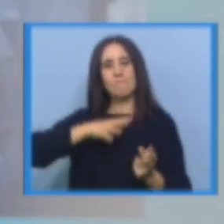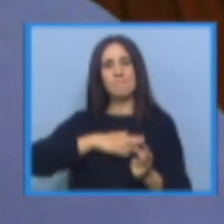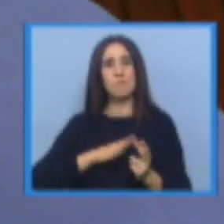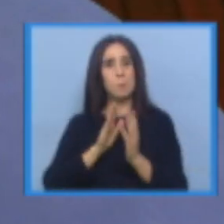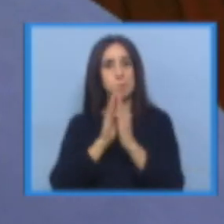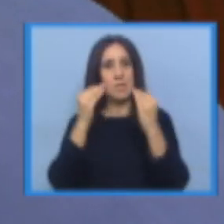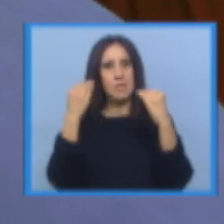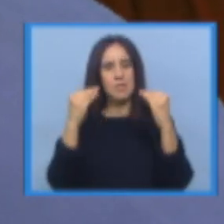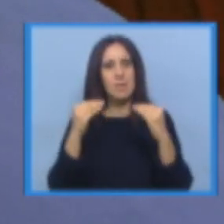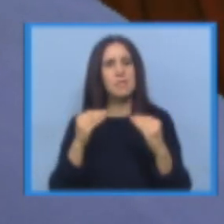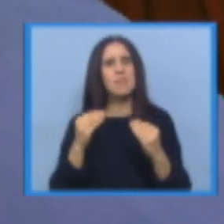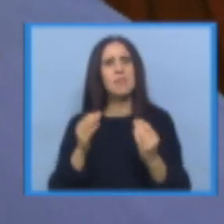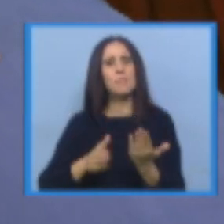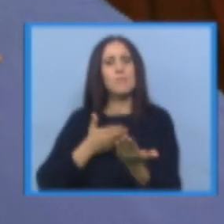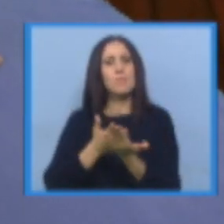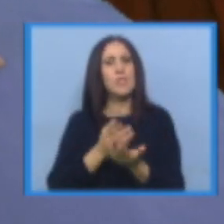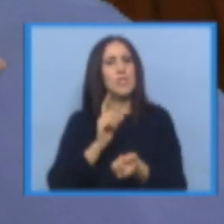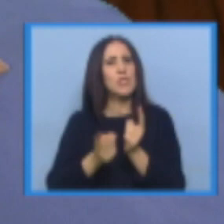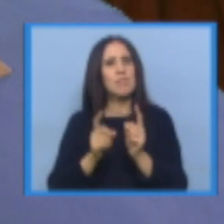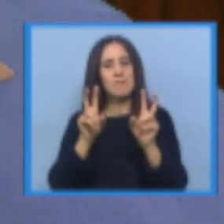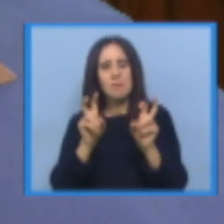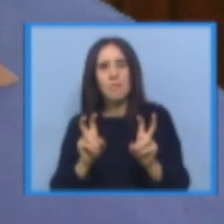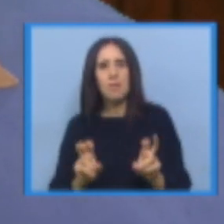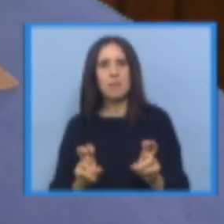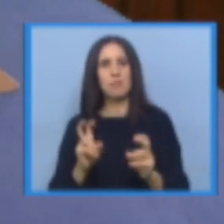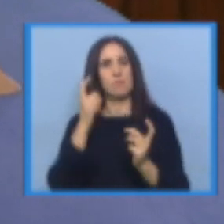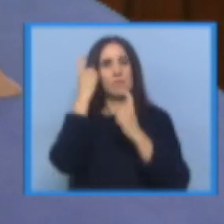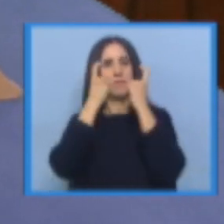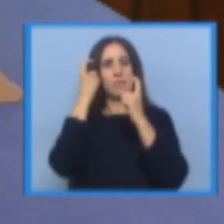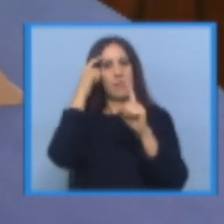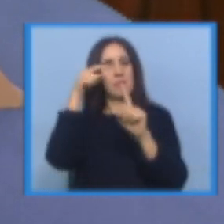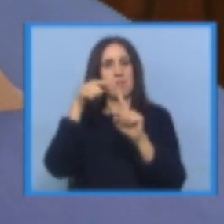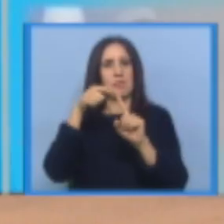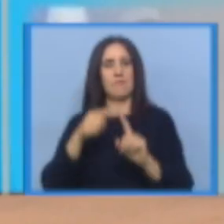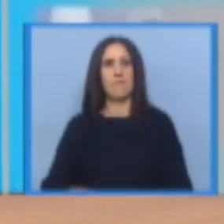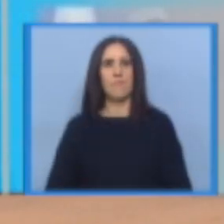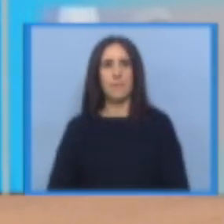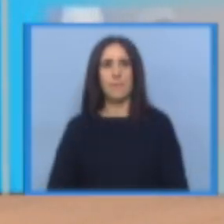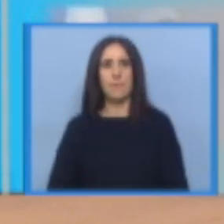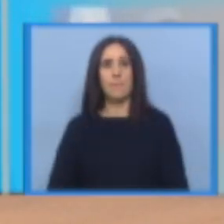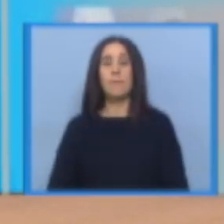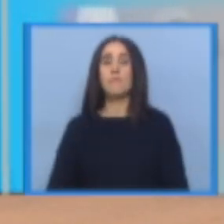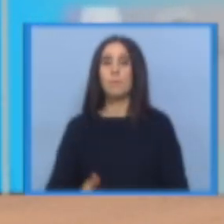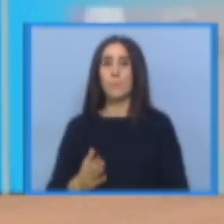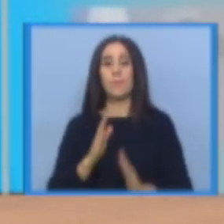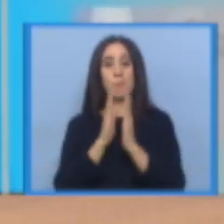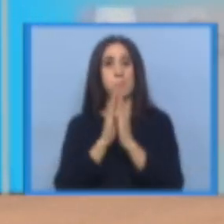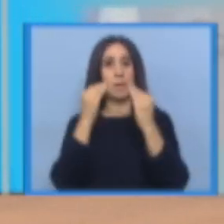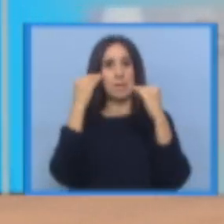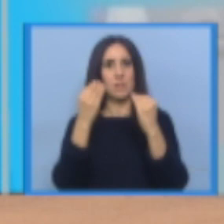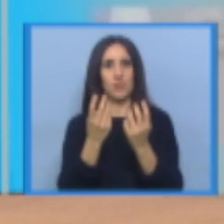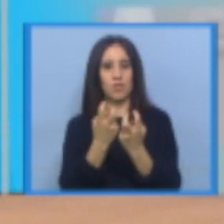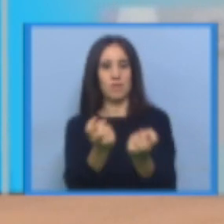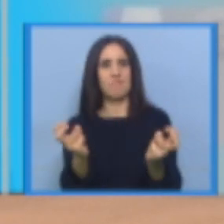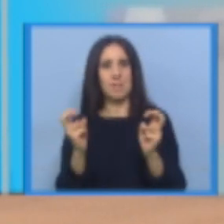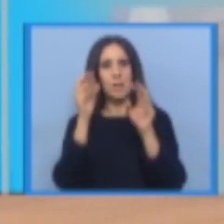a proposta temática que ele faz para ser refletida. Bem, a temática da formação dos catequistas, neste